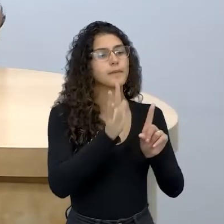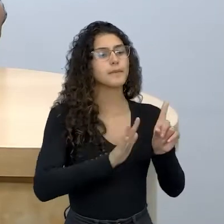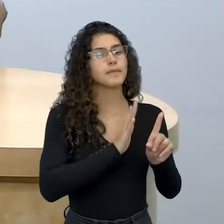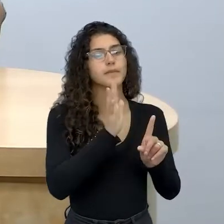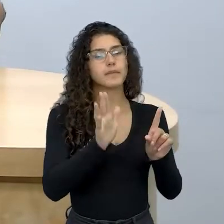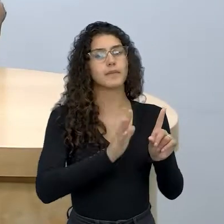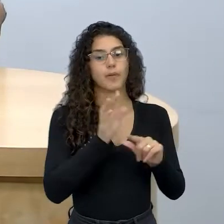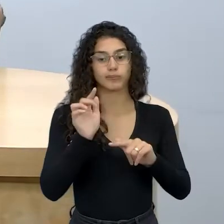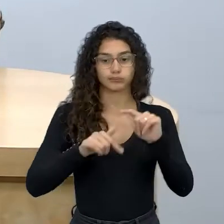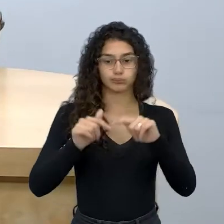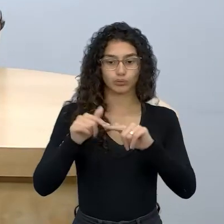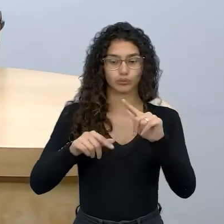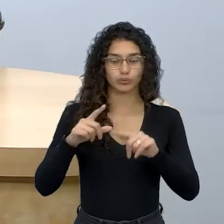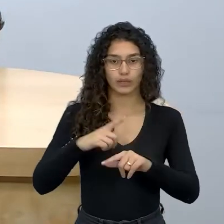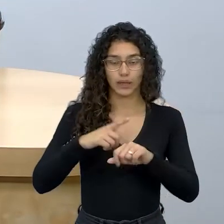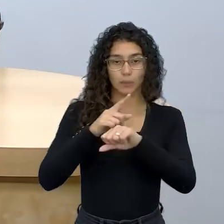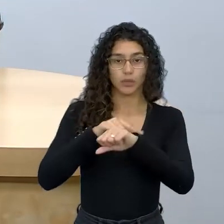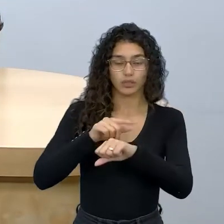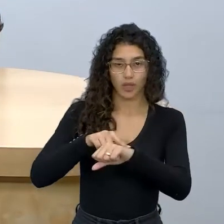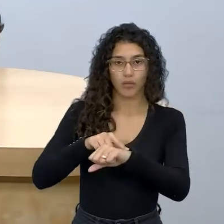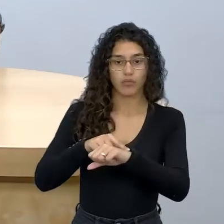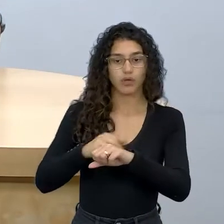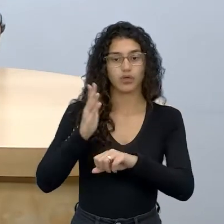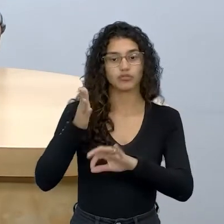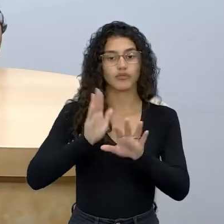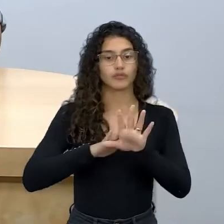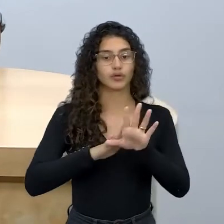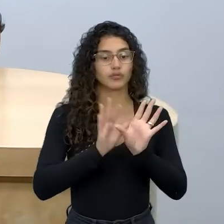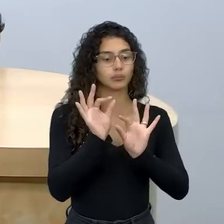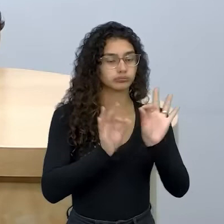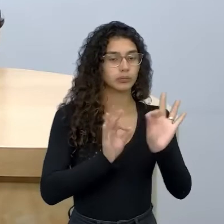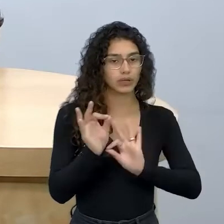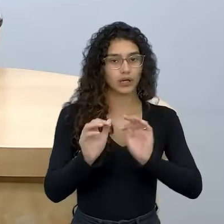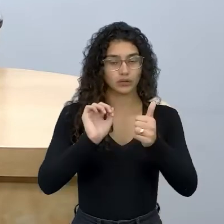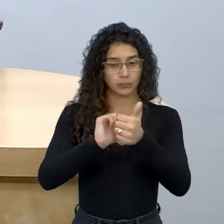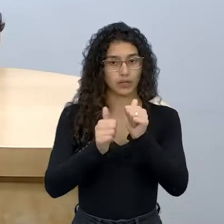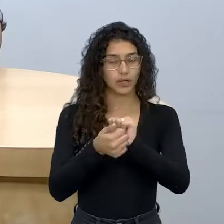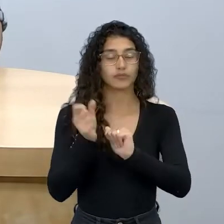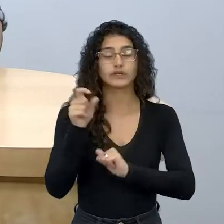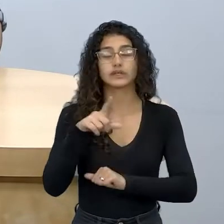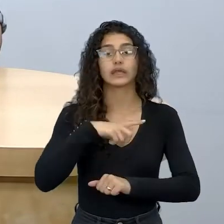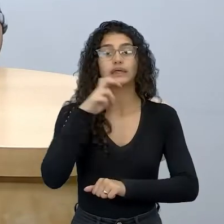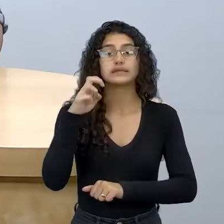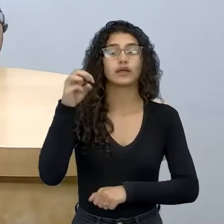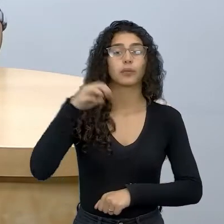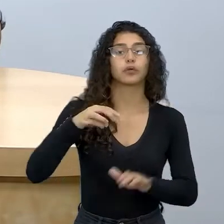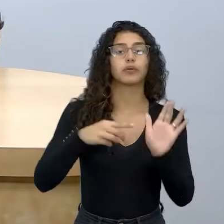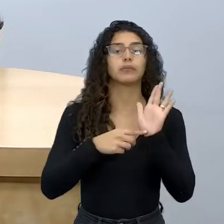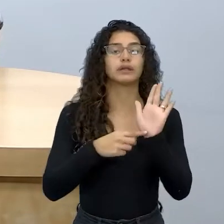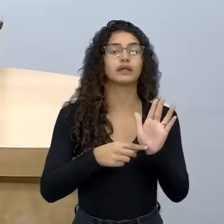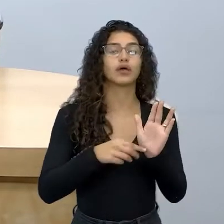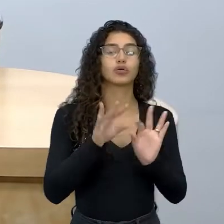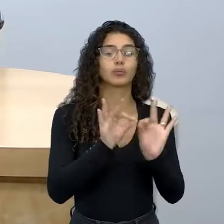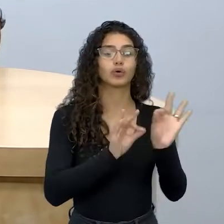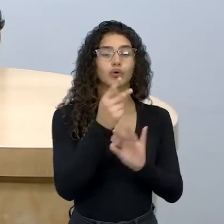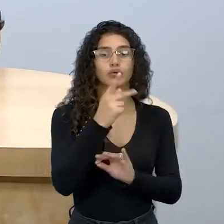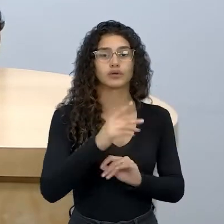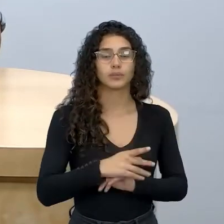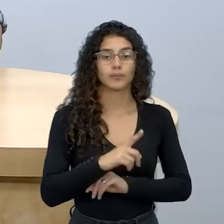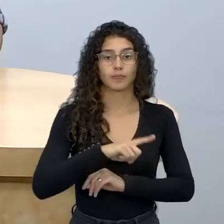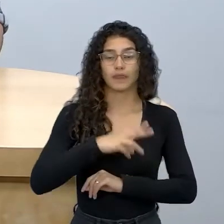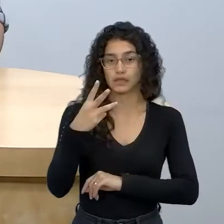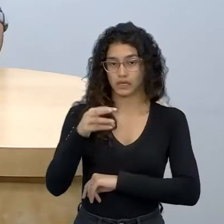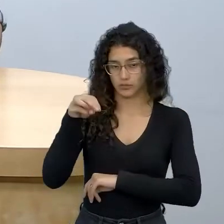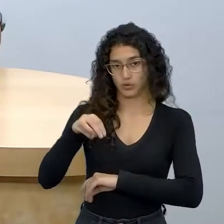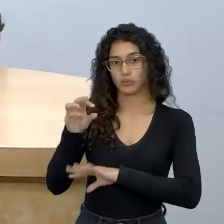num determinado tempo que já foi regularizado. Então, você tem 5 minutos para apresentar o seu produto, você tem